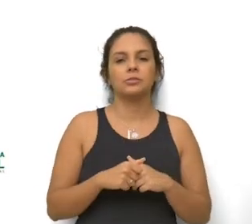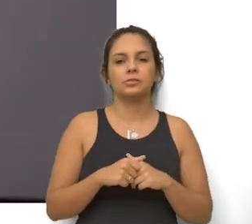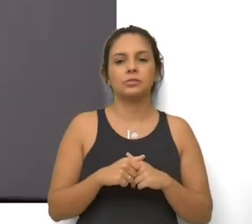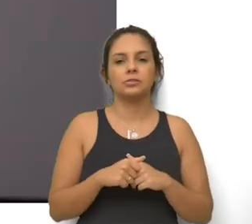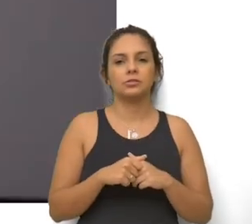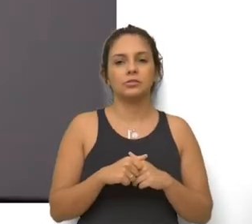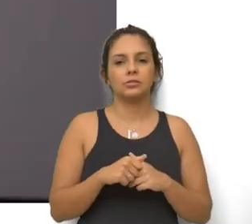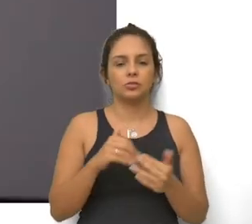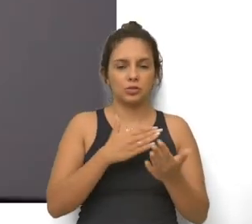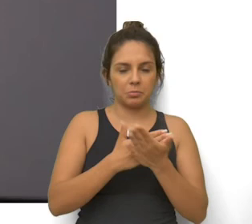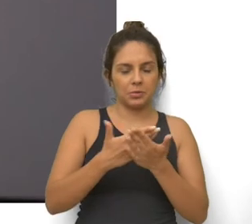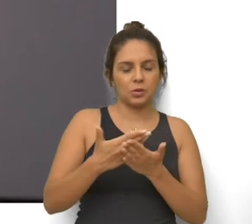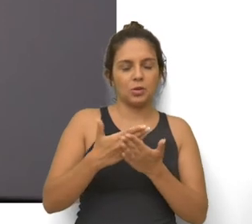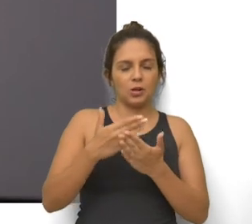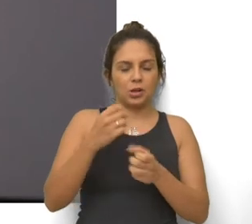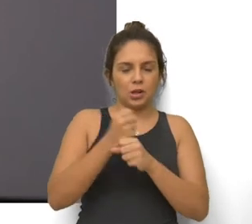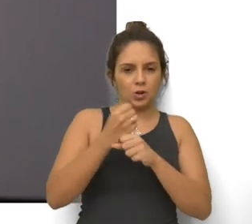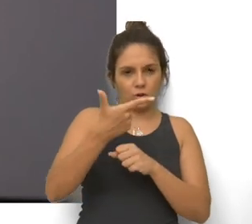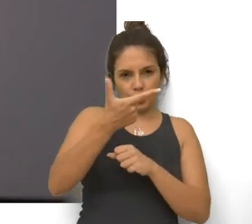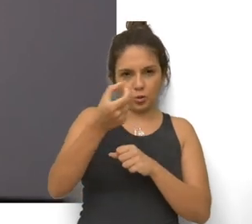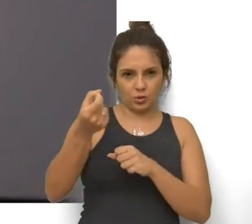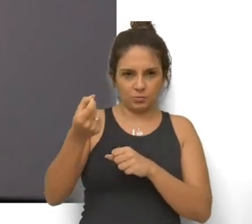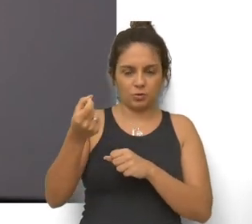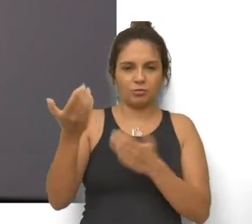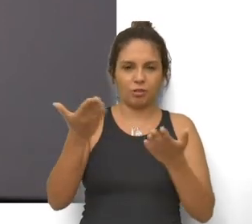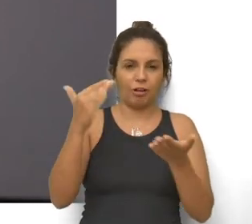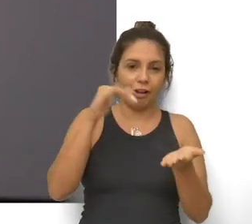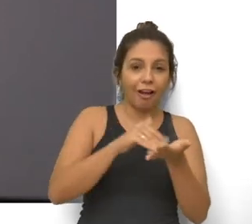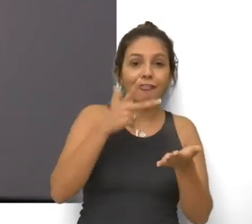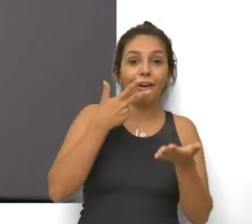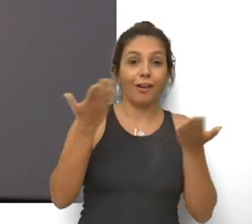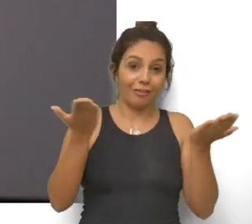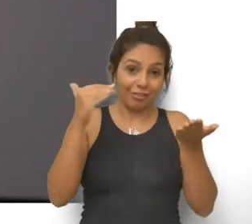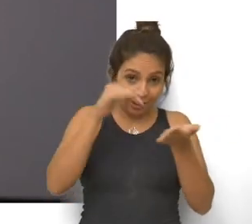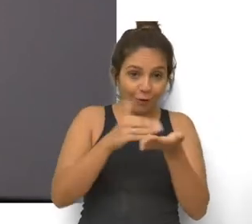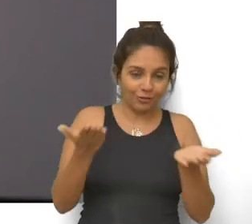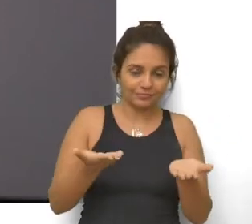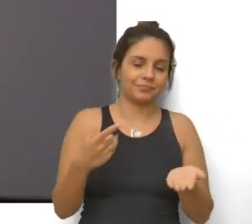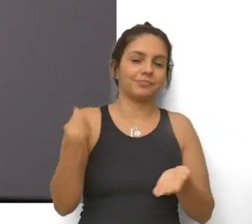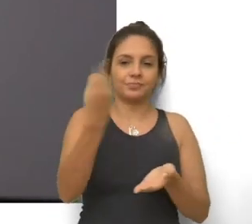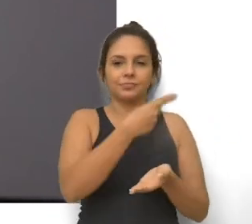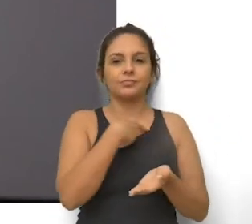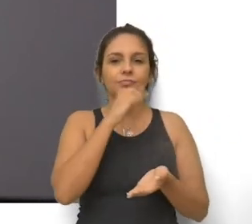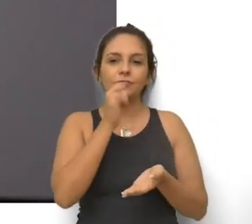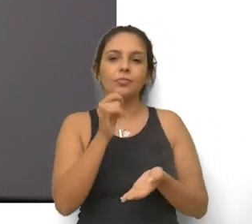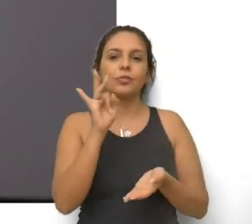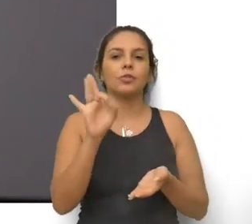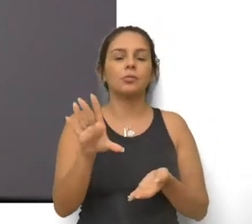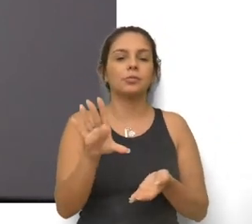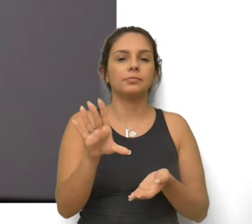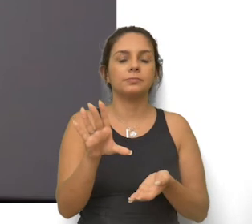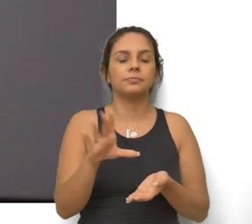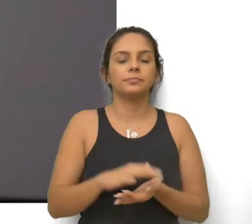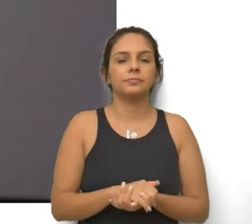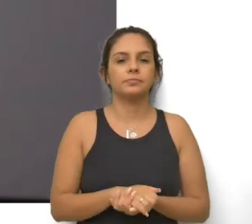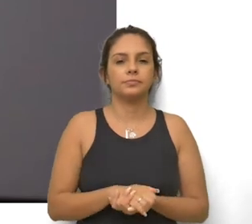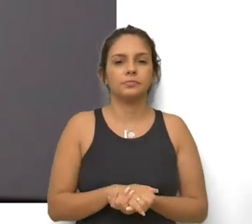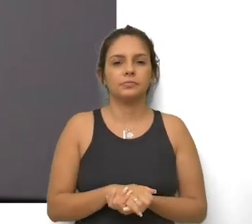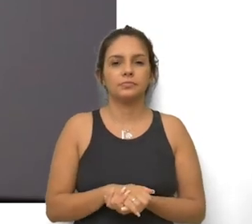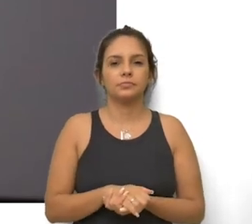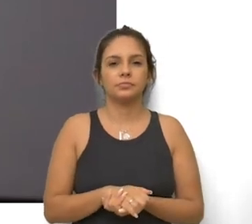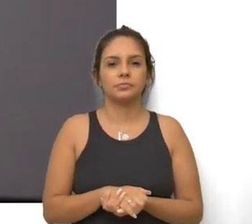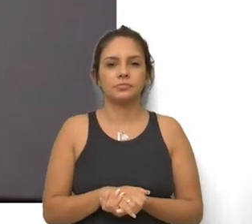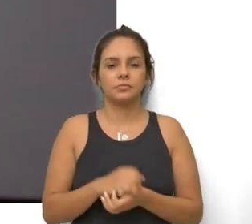trabalho que começou no ano 2000, que até hoje nós estamos aqui falando sobre isso, né? Então a gente comentou só que ao longo